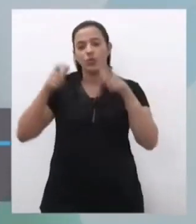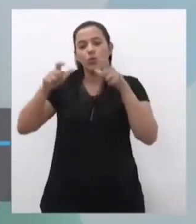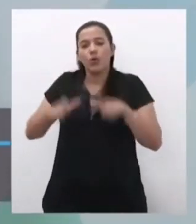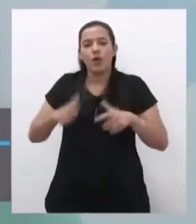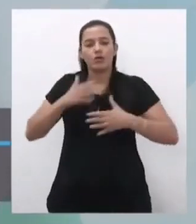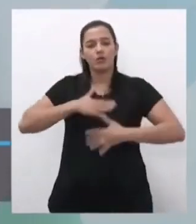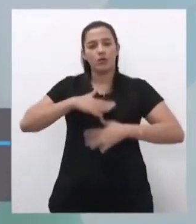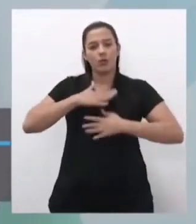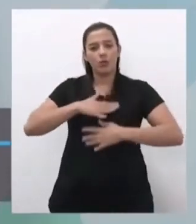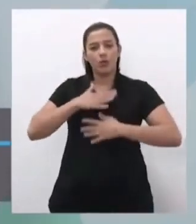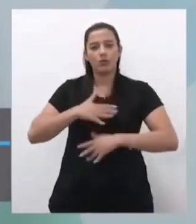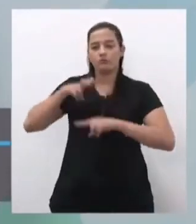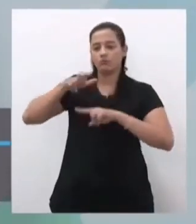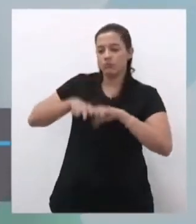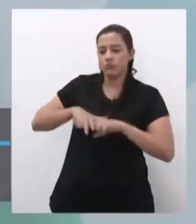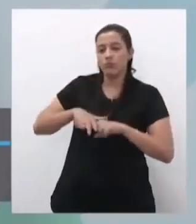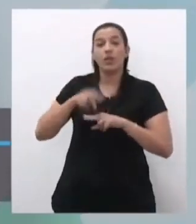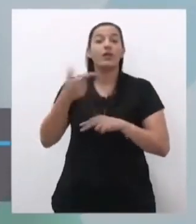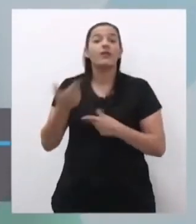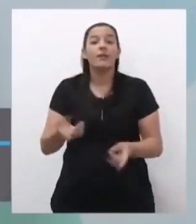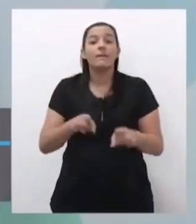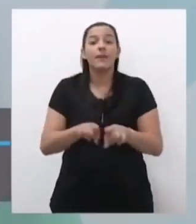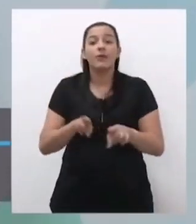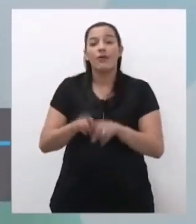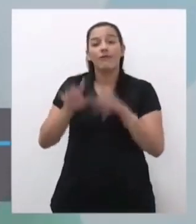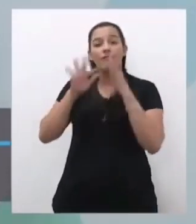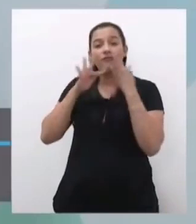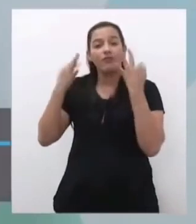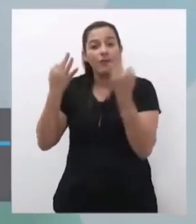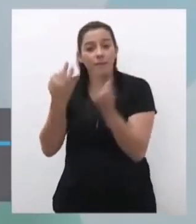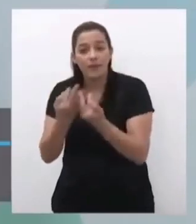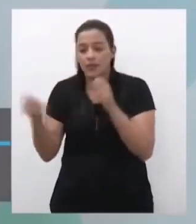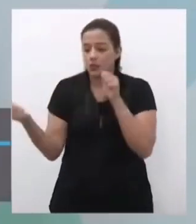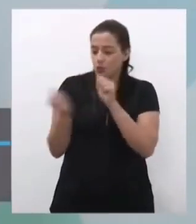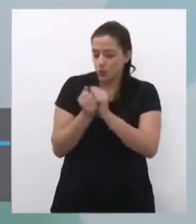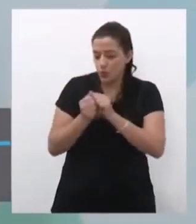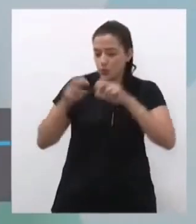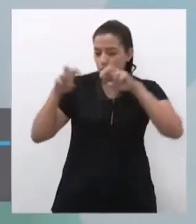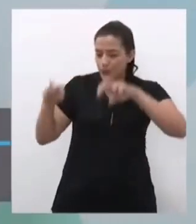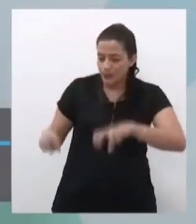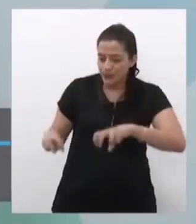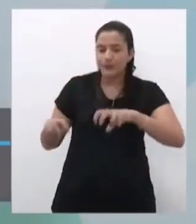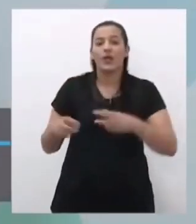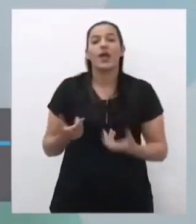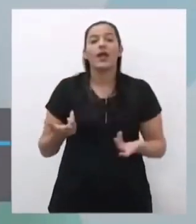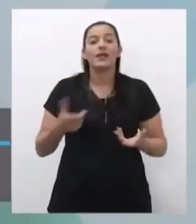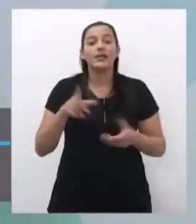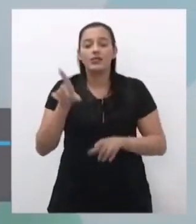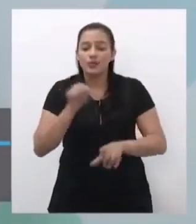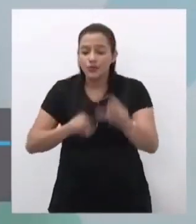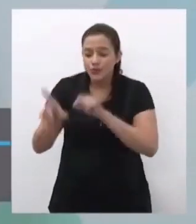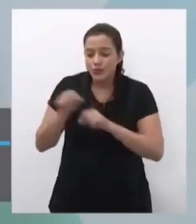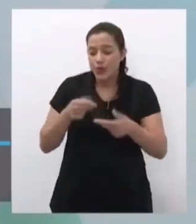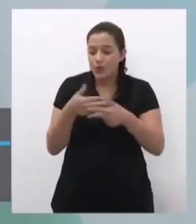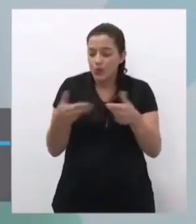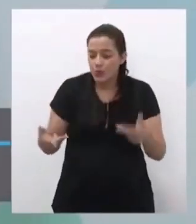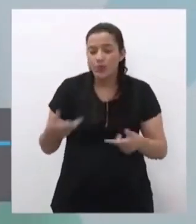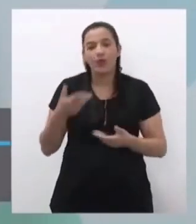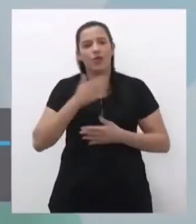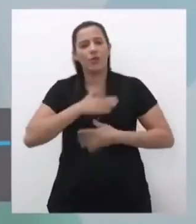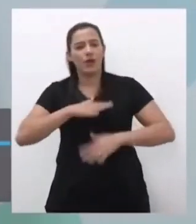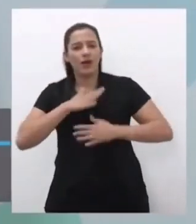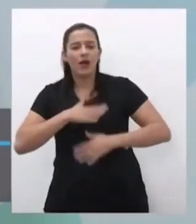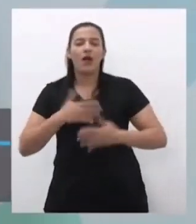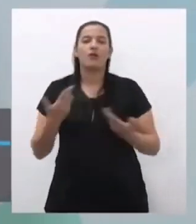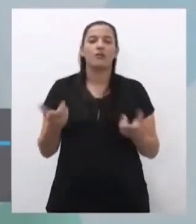pouco dessa tradição de comer com a família, porque as pesquisas mostram que quando a gente come em família, a gente também tende a escolher alimentos melhores, comer com mais calma, comer em